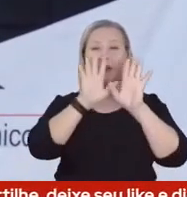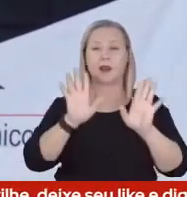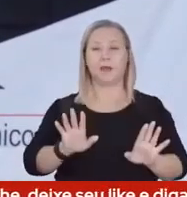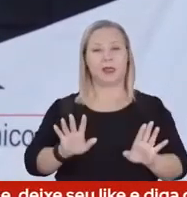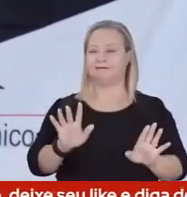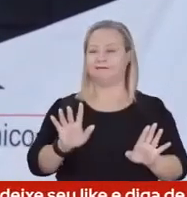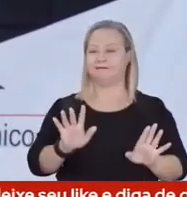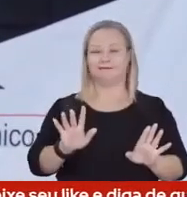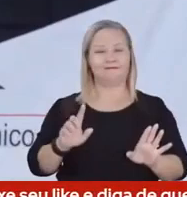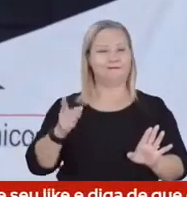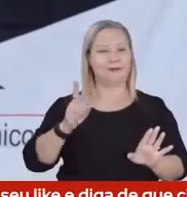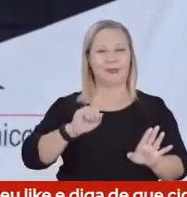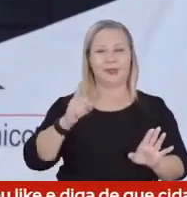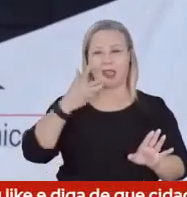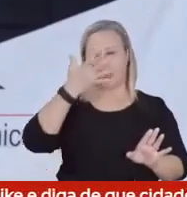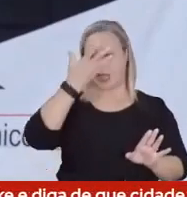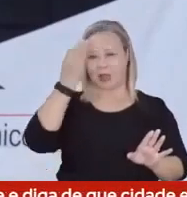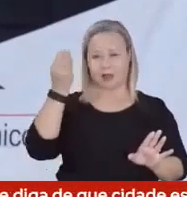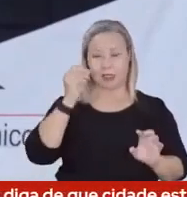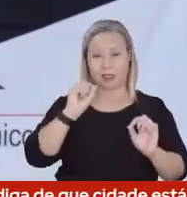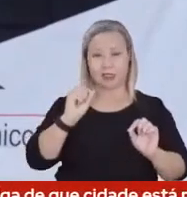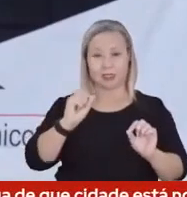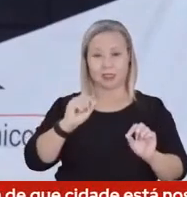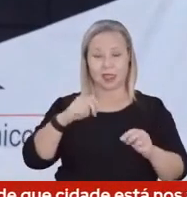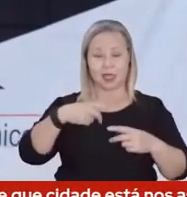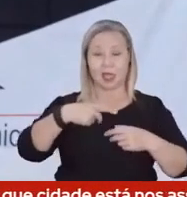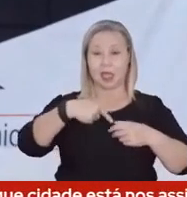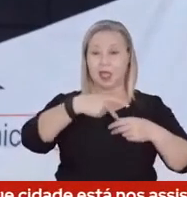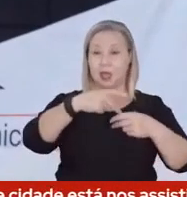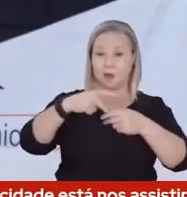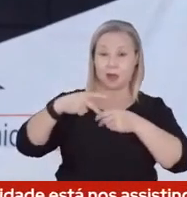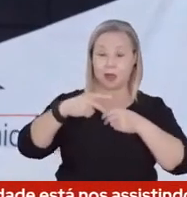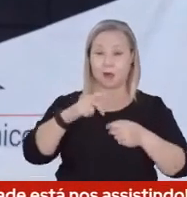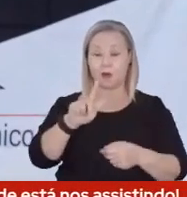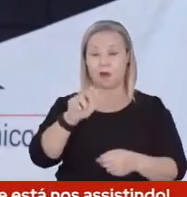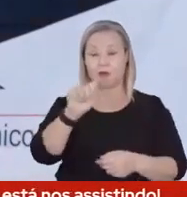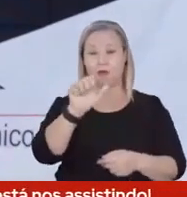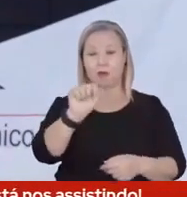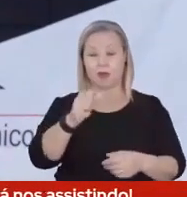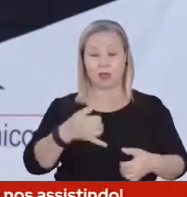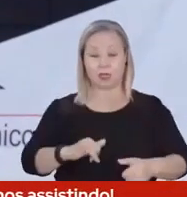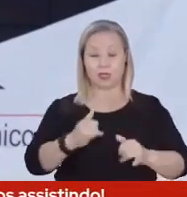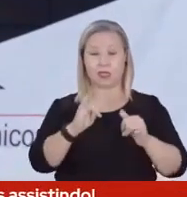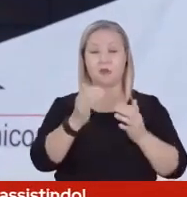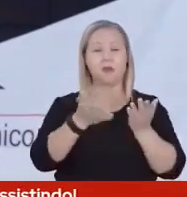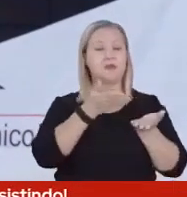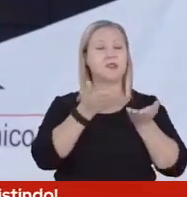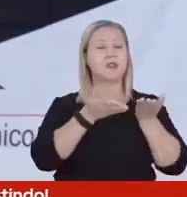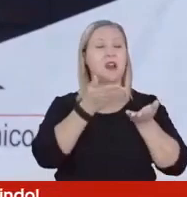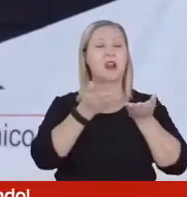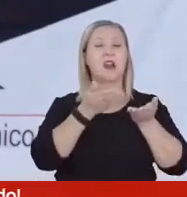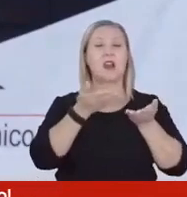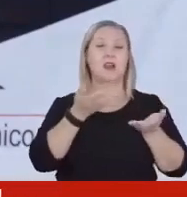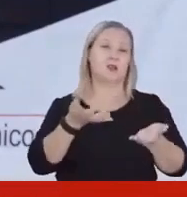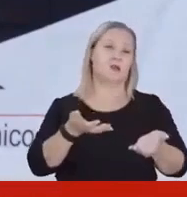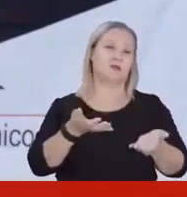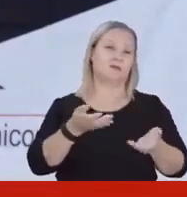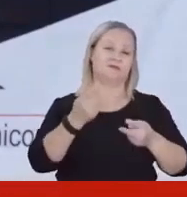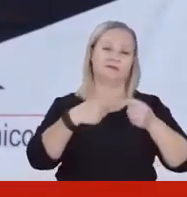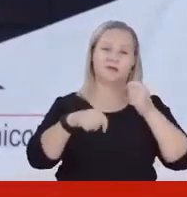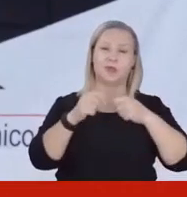petróleo, gás e energia elétrica não podem ser tratados como mercadorias quaisquer. O Estado